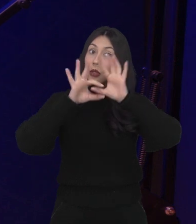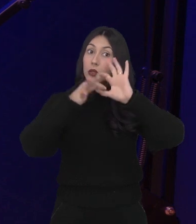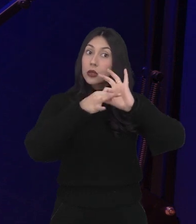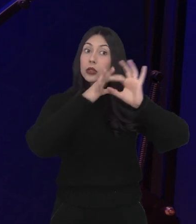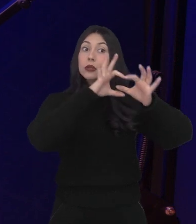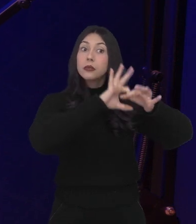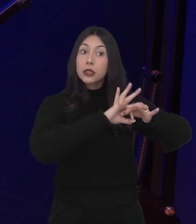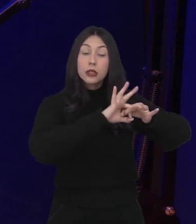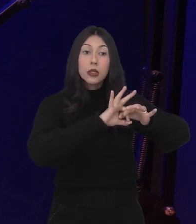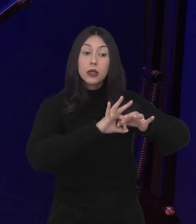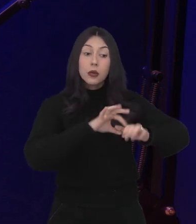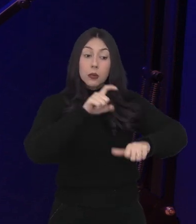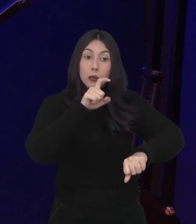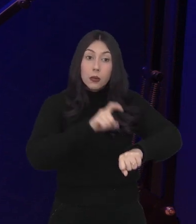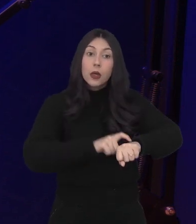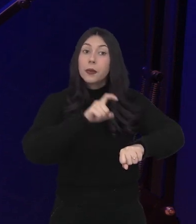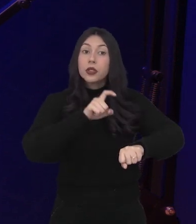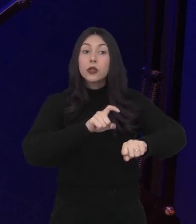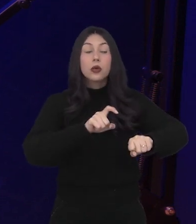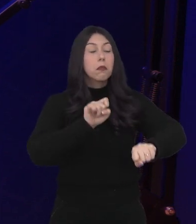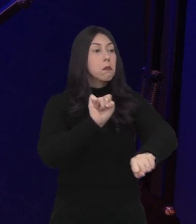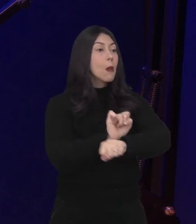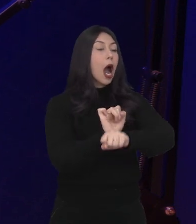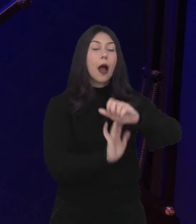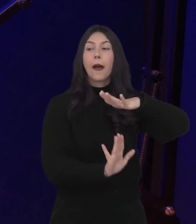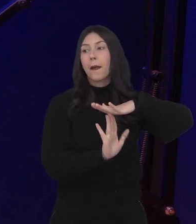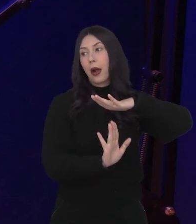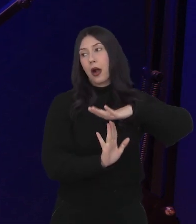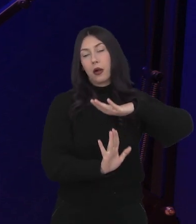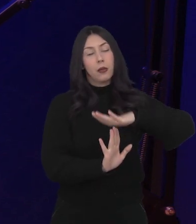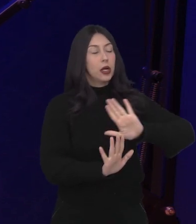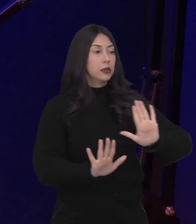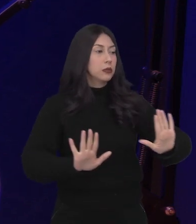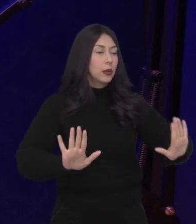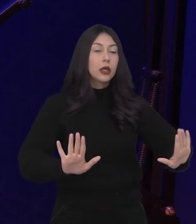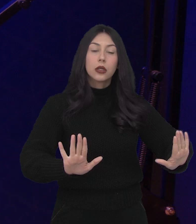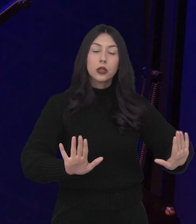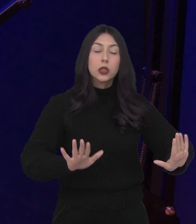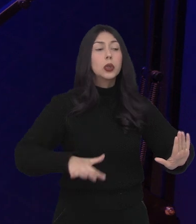das Olimpíadas era um momento em que era feita uma trégua, então eles...